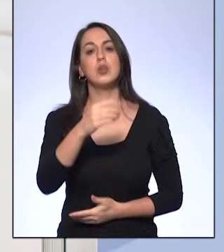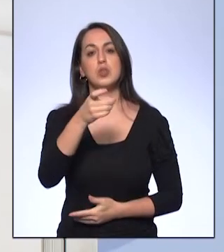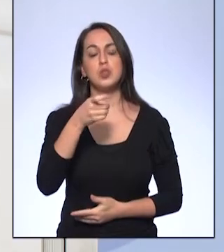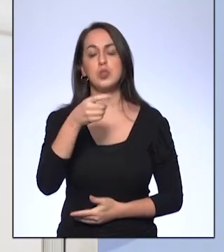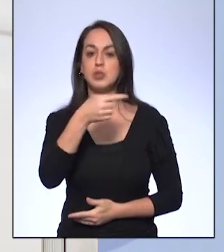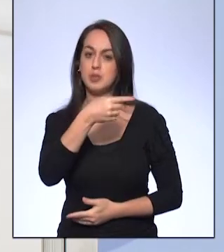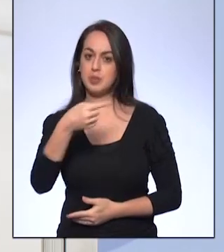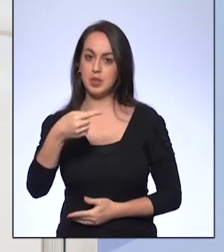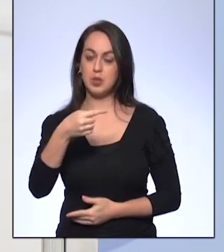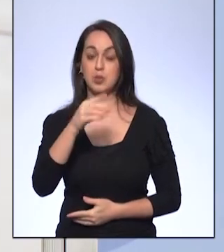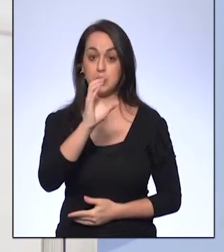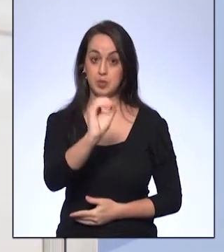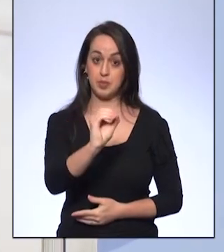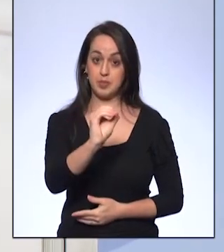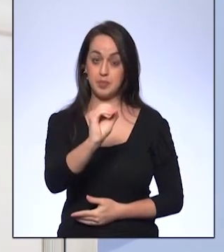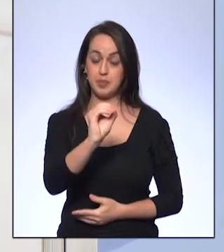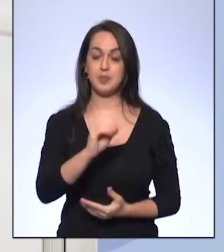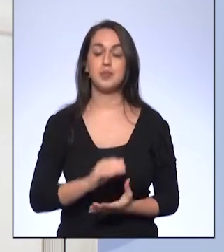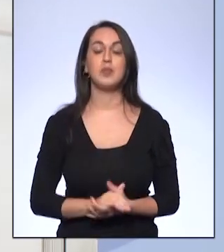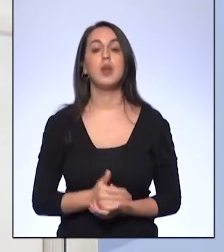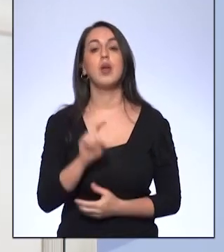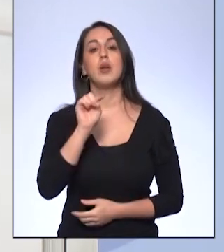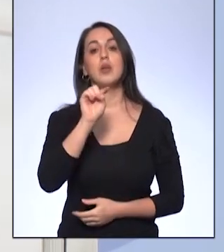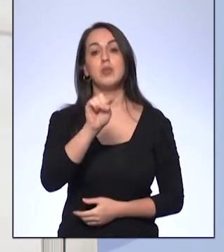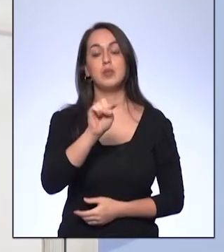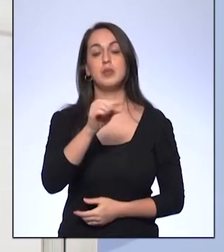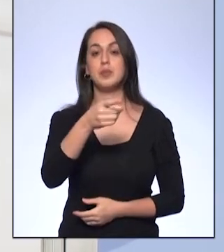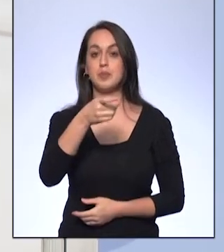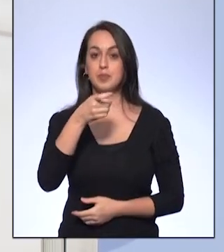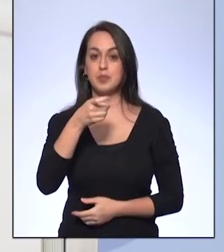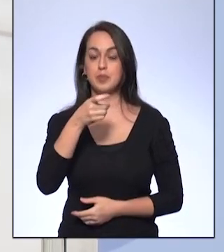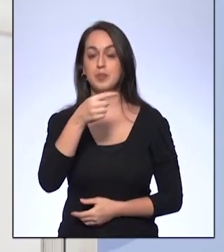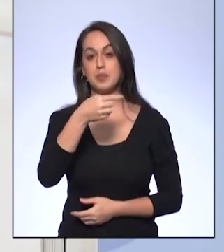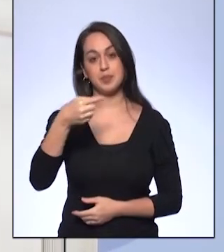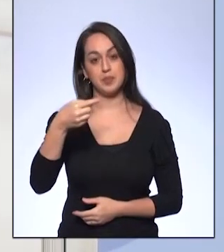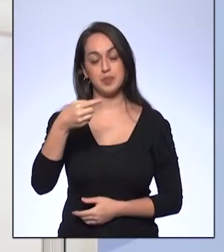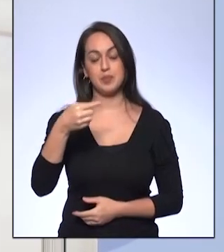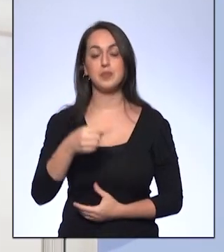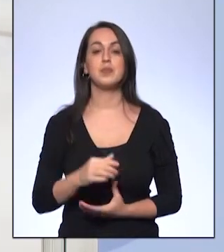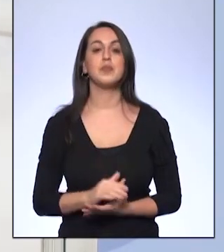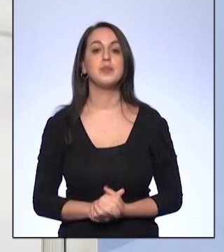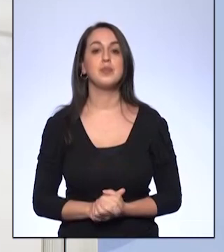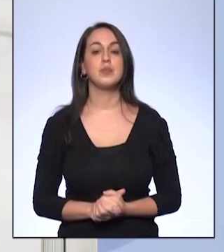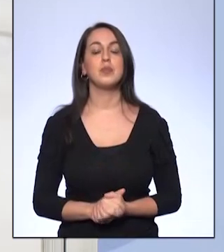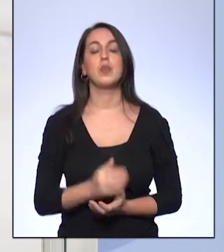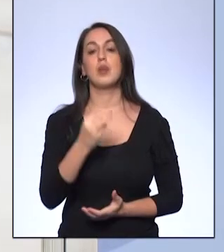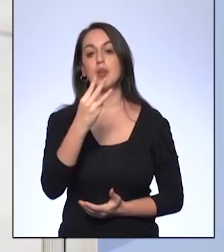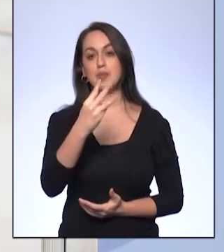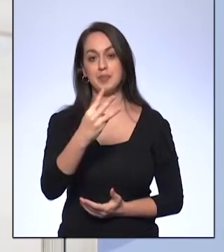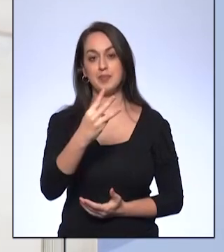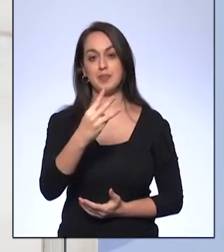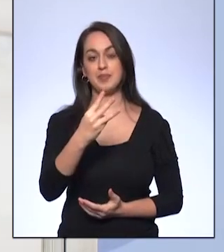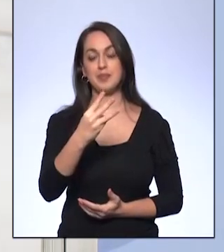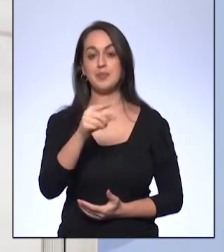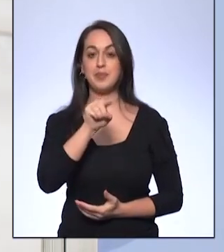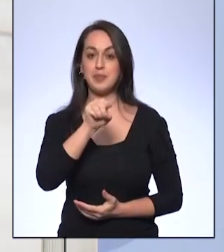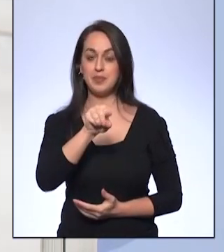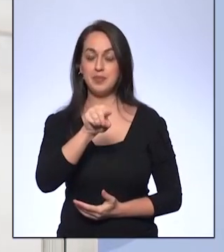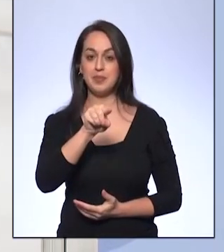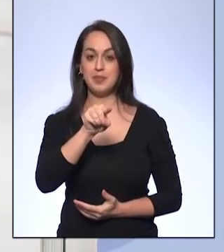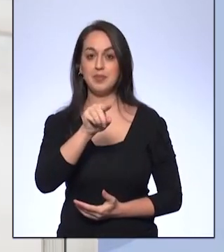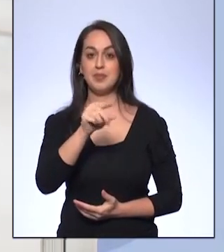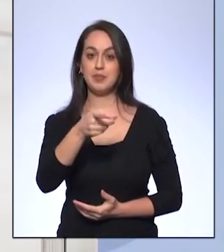segunda raiz é 0, vezes x menos, terceira raiz é 3,